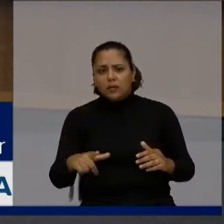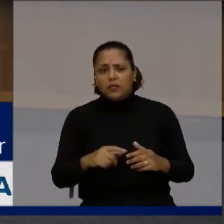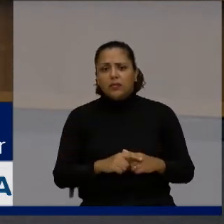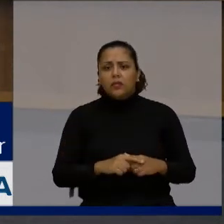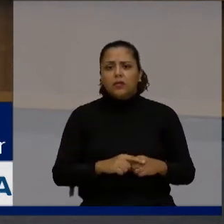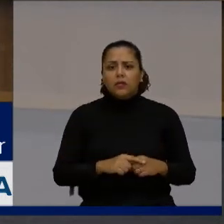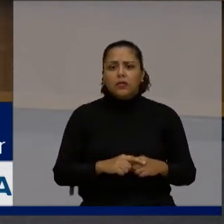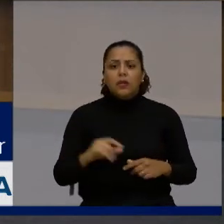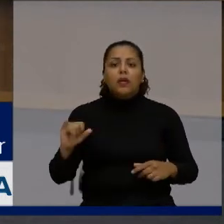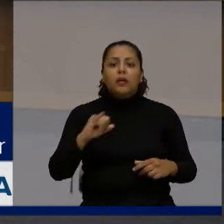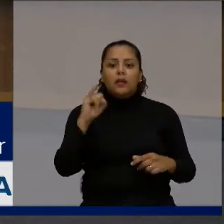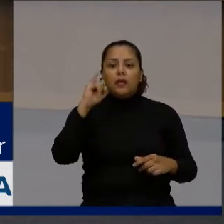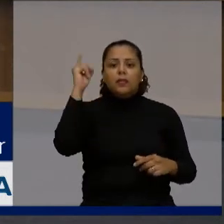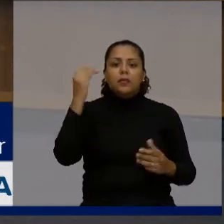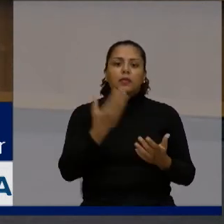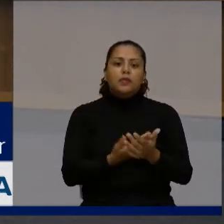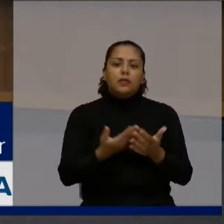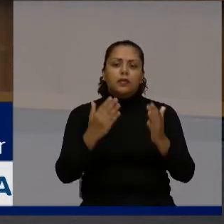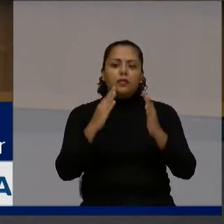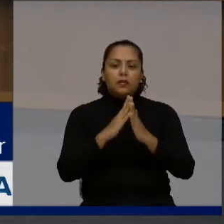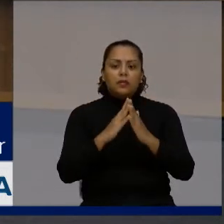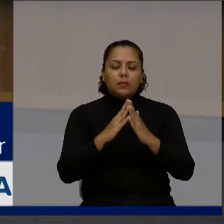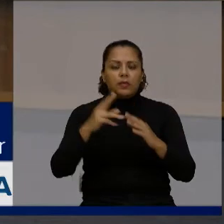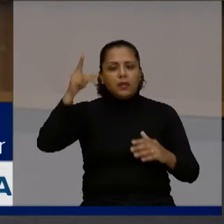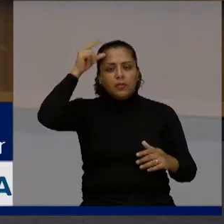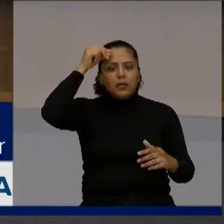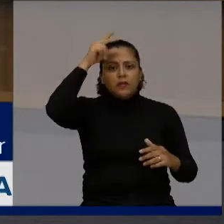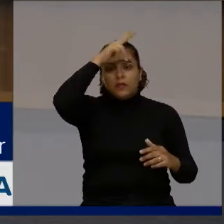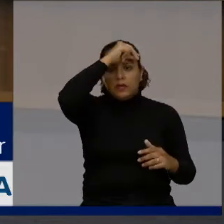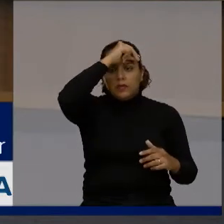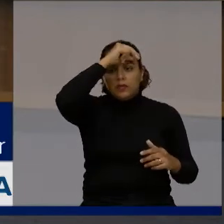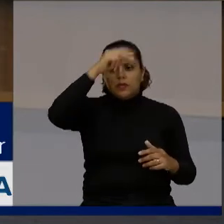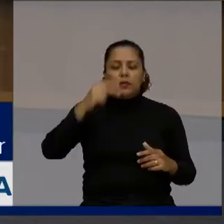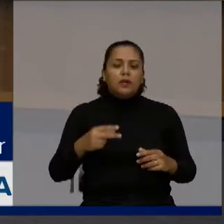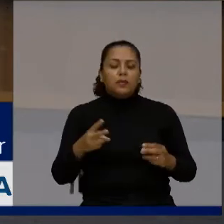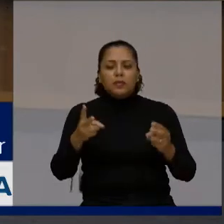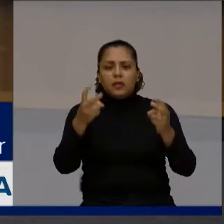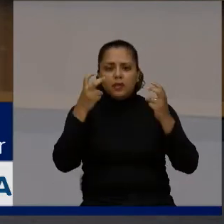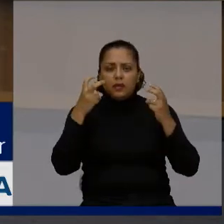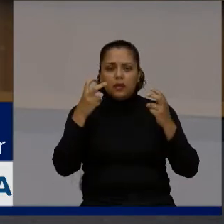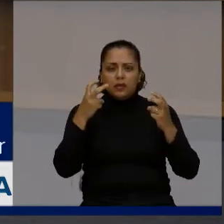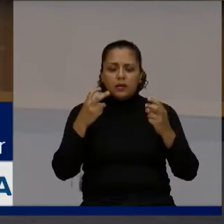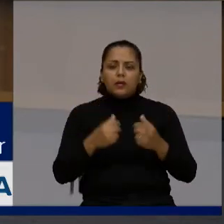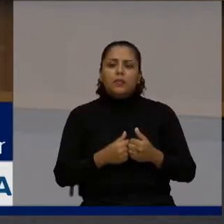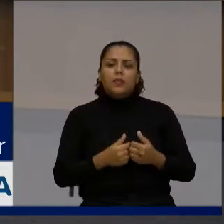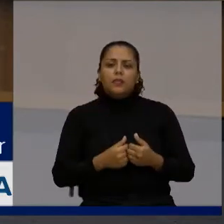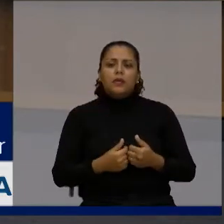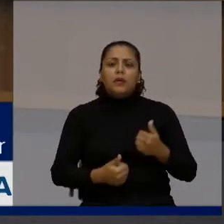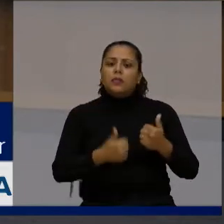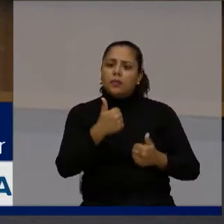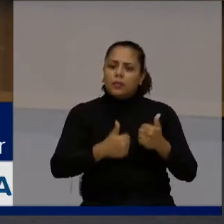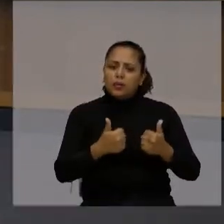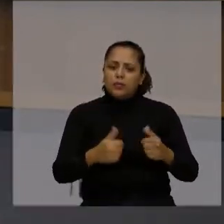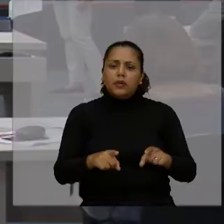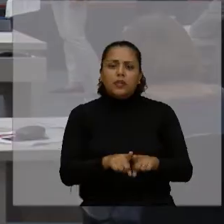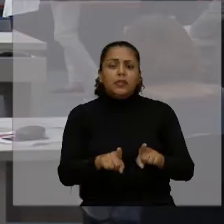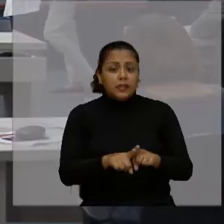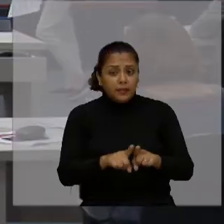a escola, mas que a prefeitura também possa olhar pela parte de esporte, que também é educação.